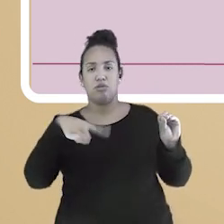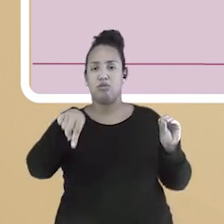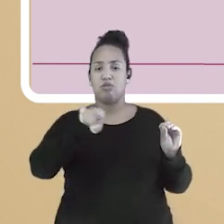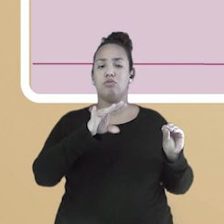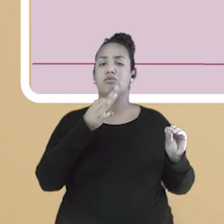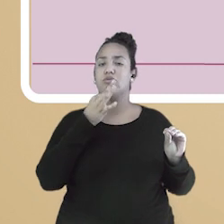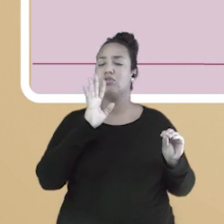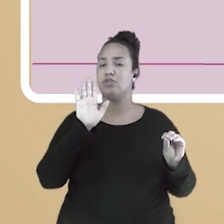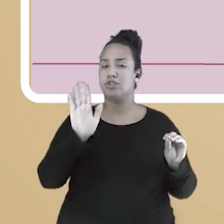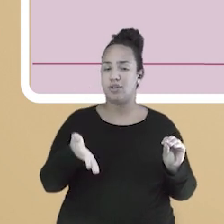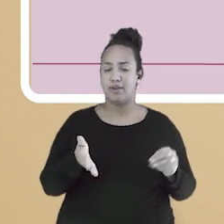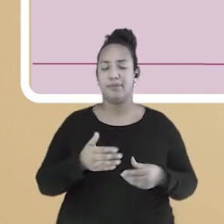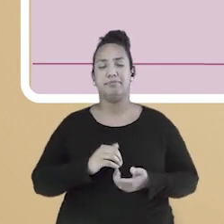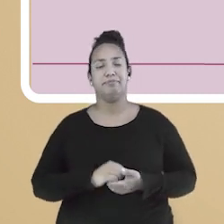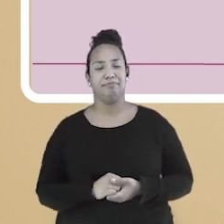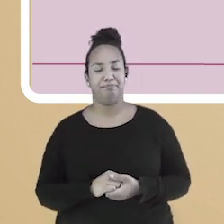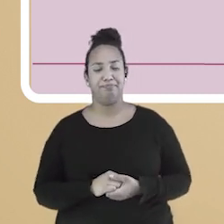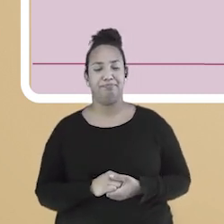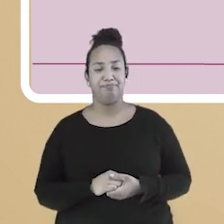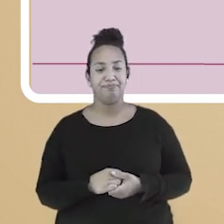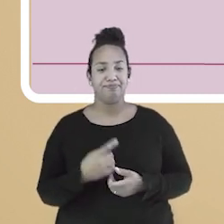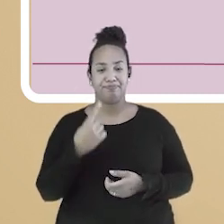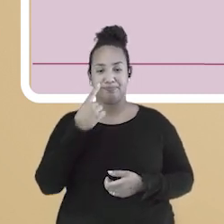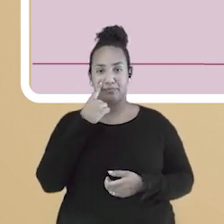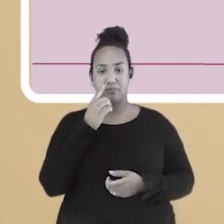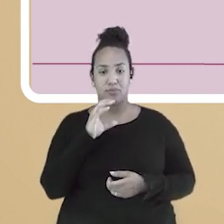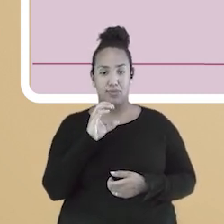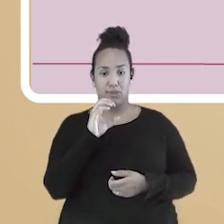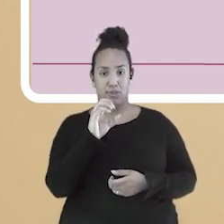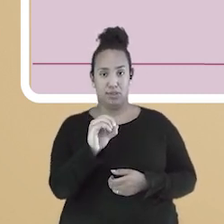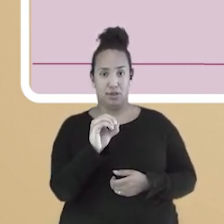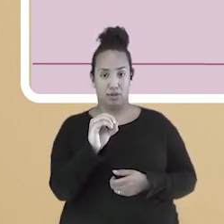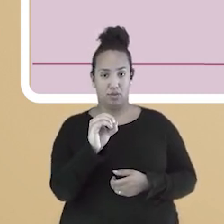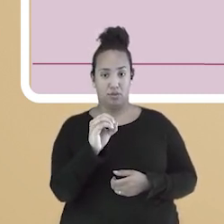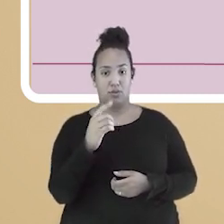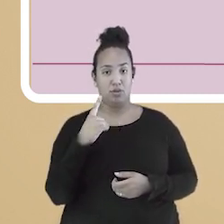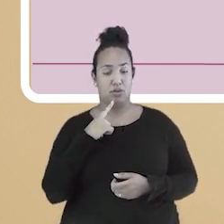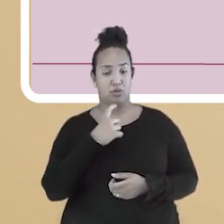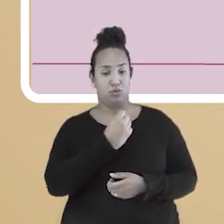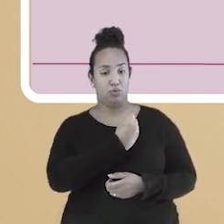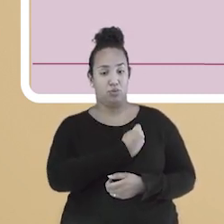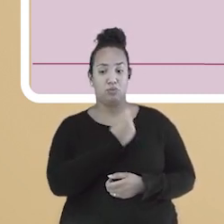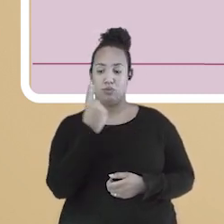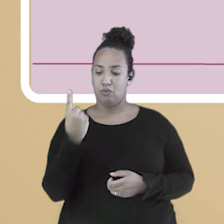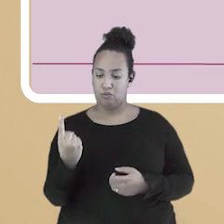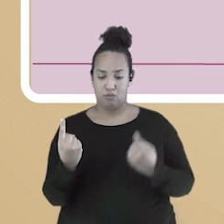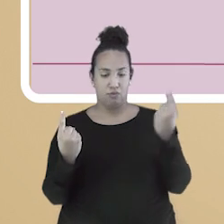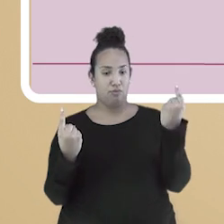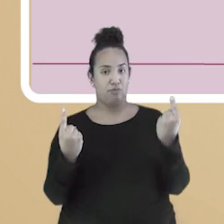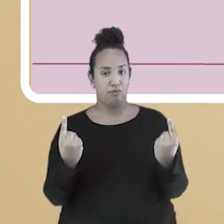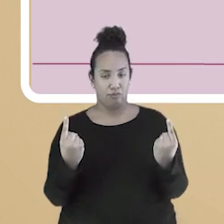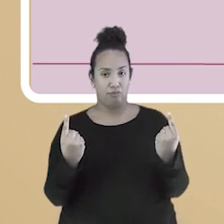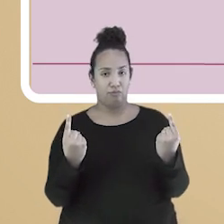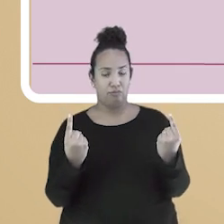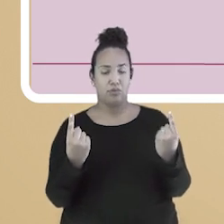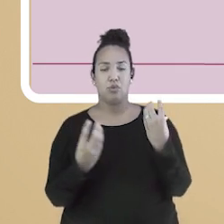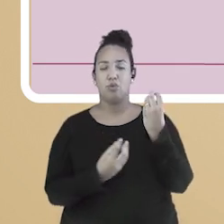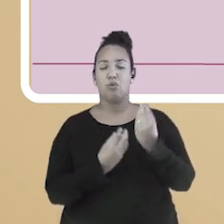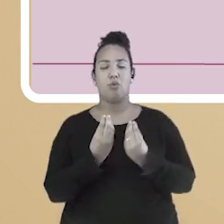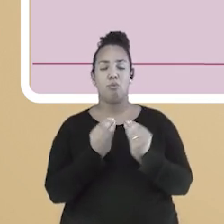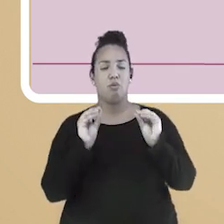conhece. Observe que o 0 está cercado do número 1. Para preencher o restante, é só se